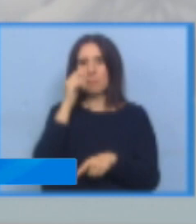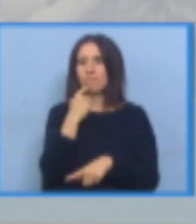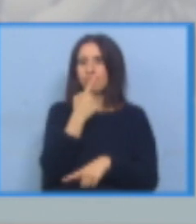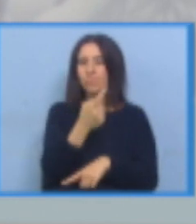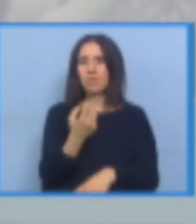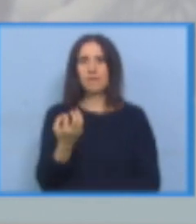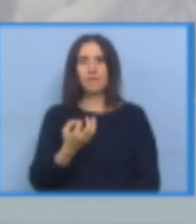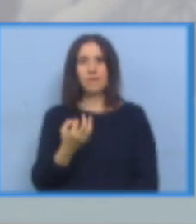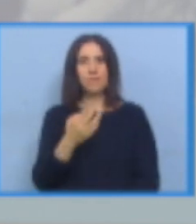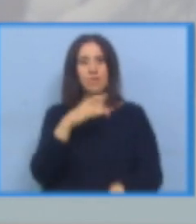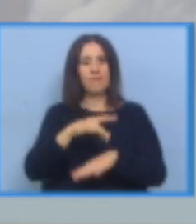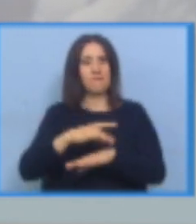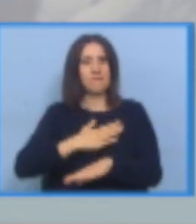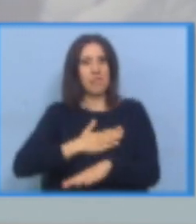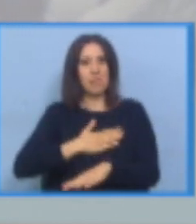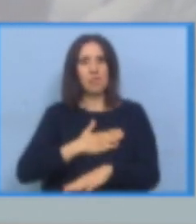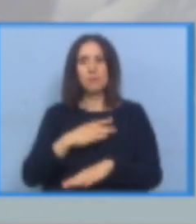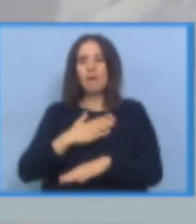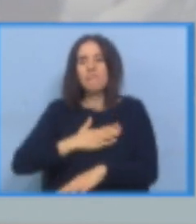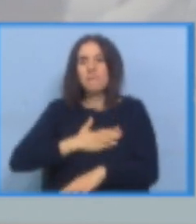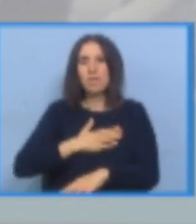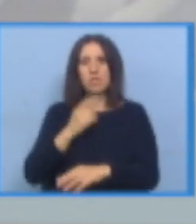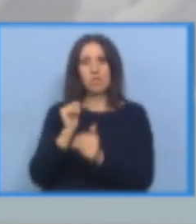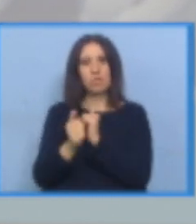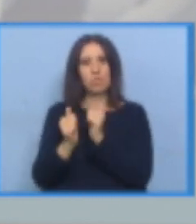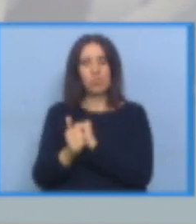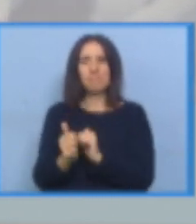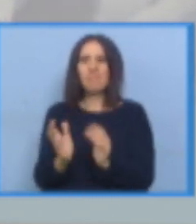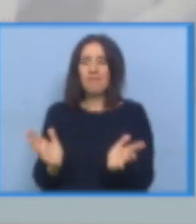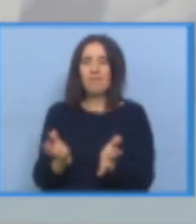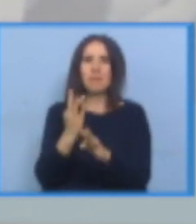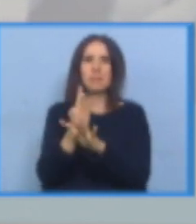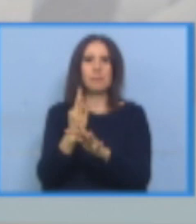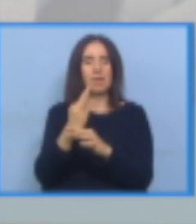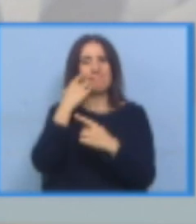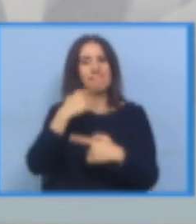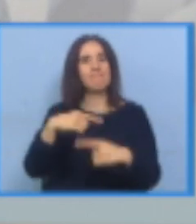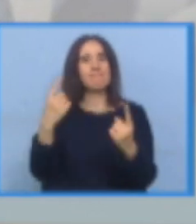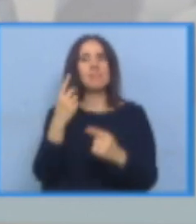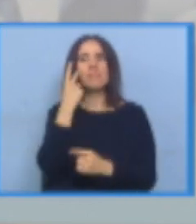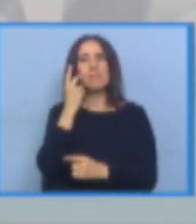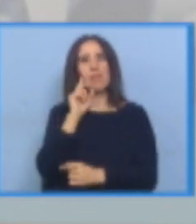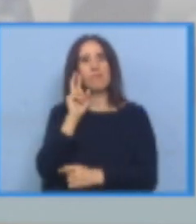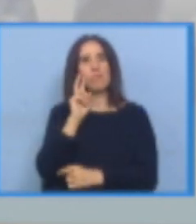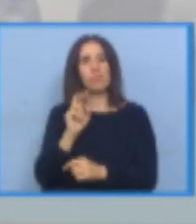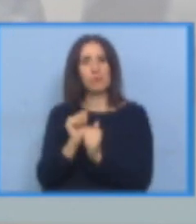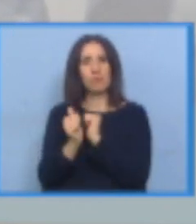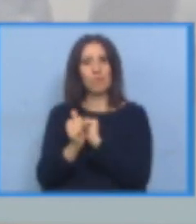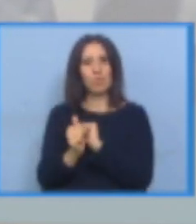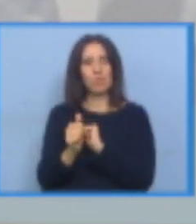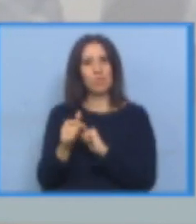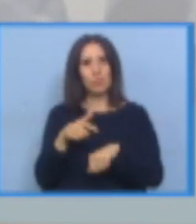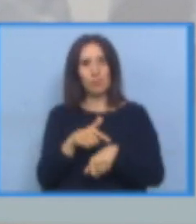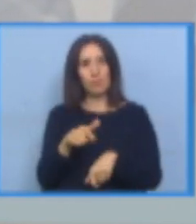que realmente os adeptos, os amantes do desporto possam celebrar festivamente, possam viver os valores do desporto